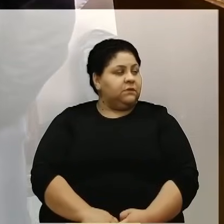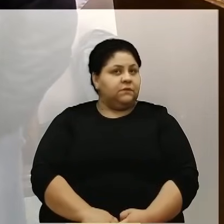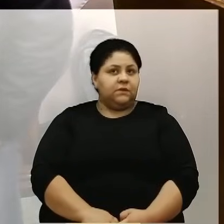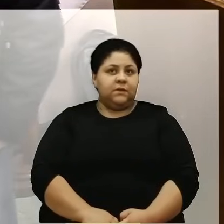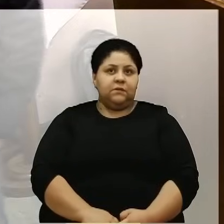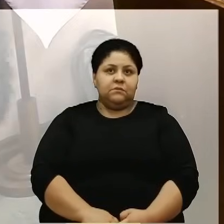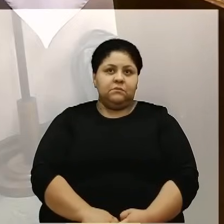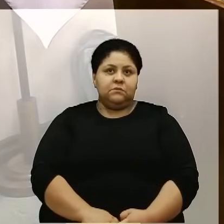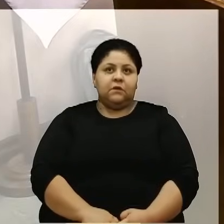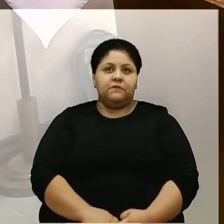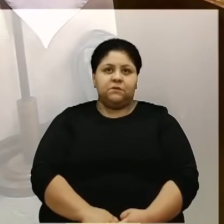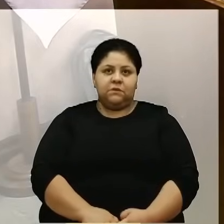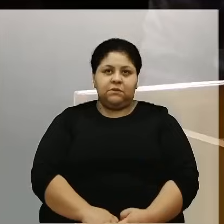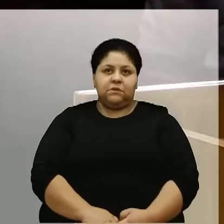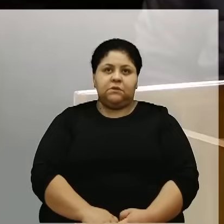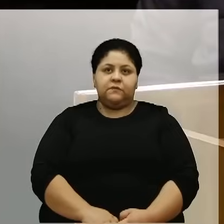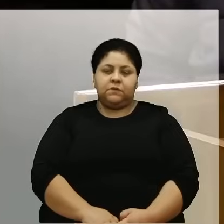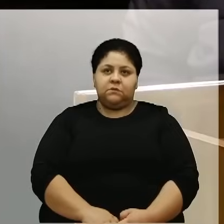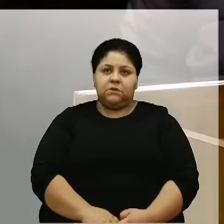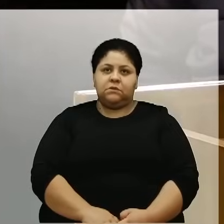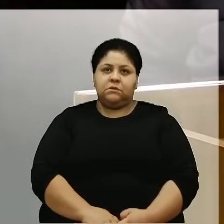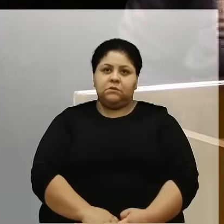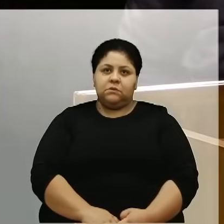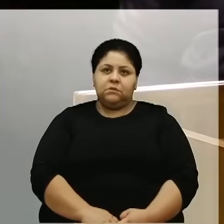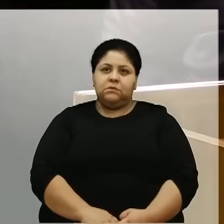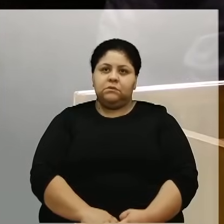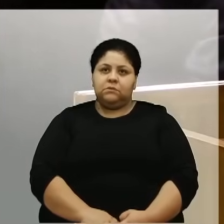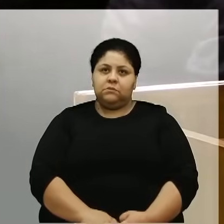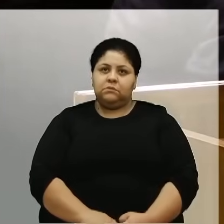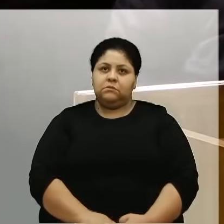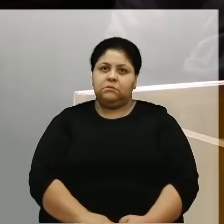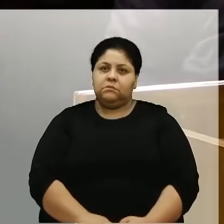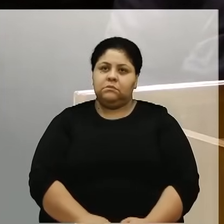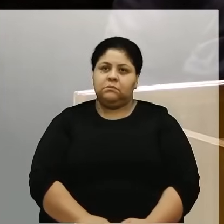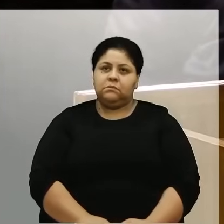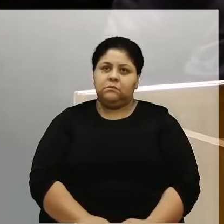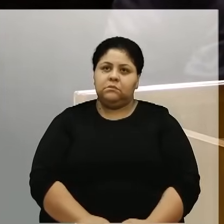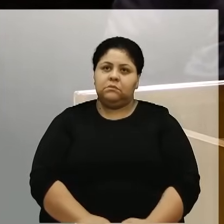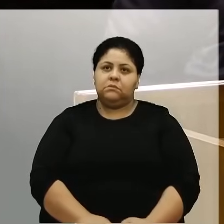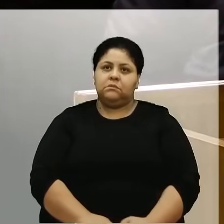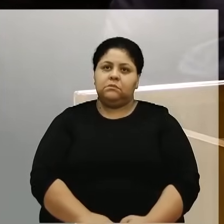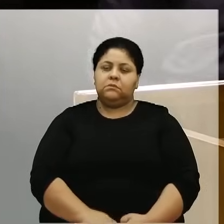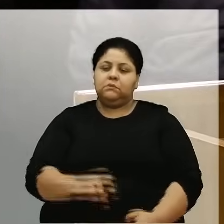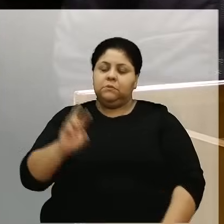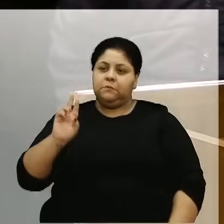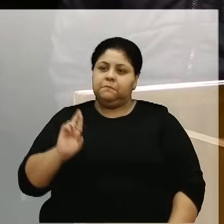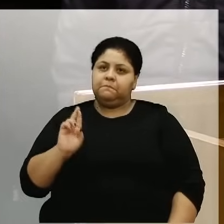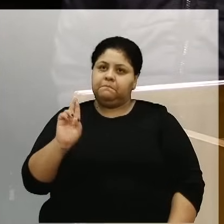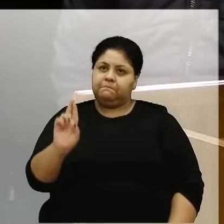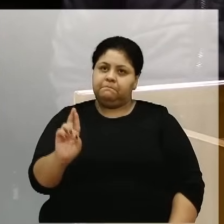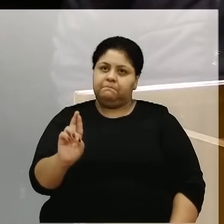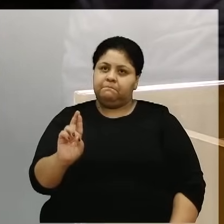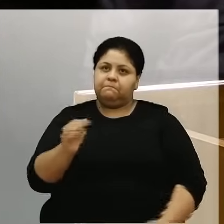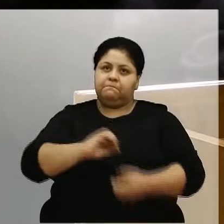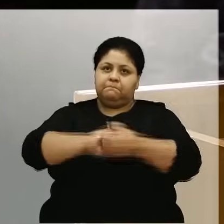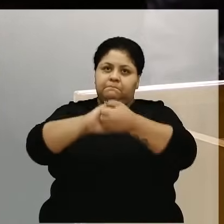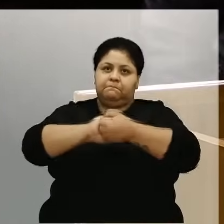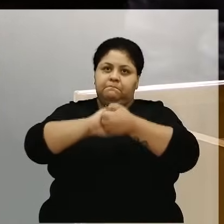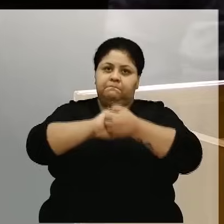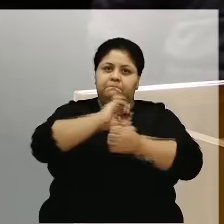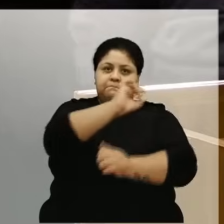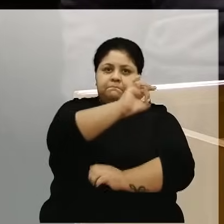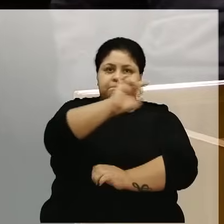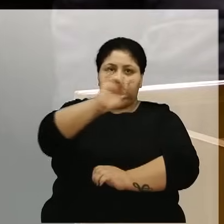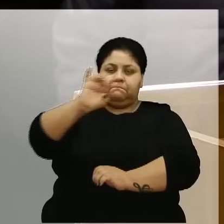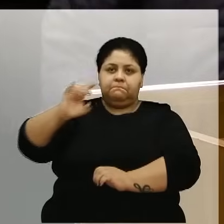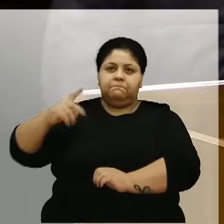a vereadora presidente desta casa, Marisol Santos. Na sua pessoa, cumprimento a cada